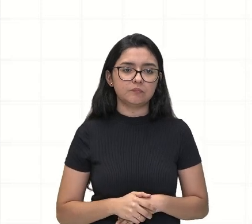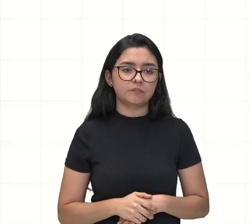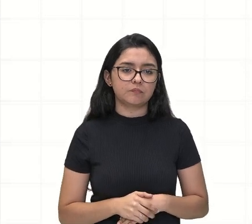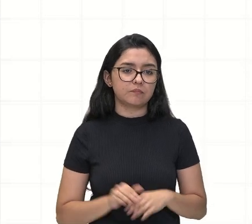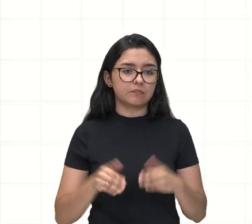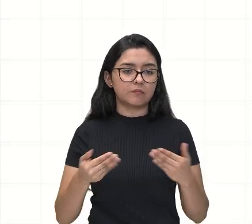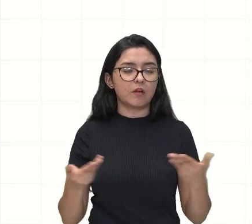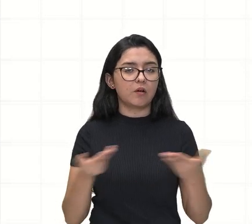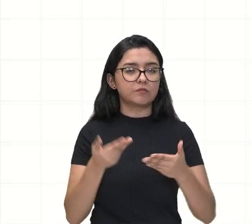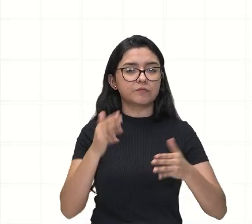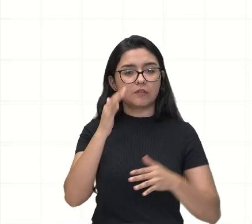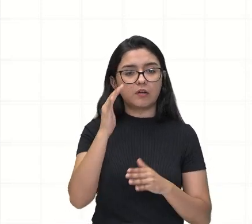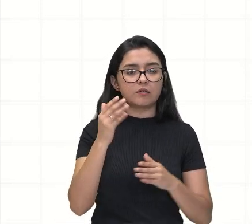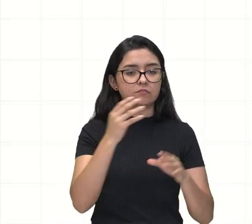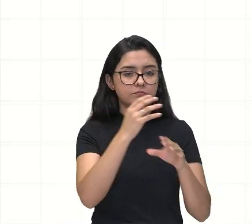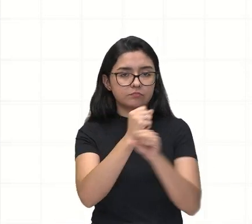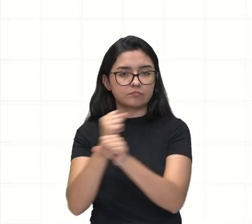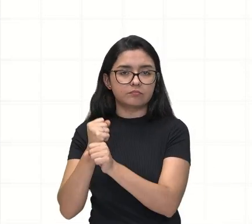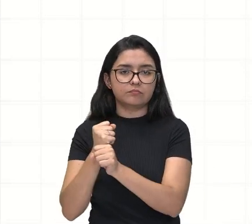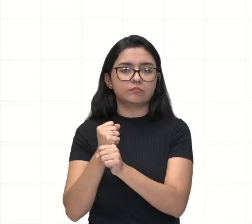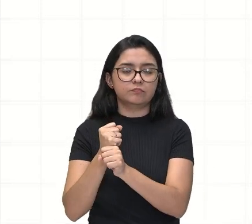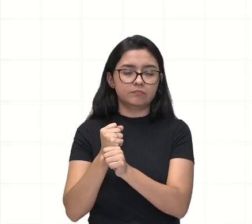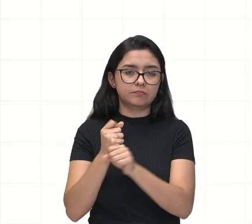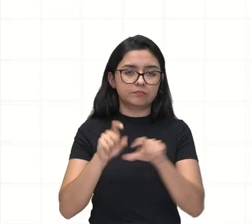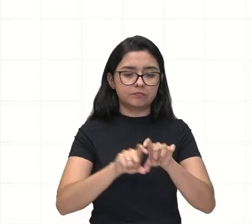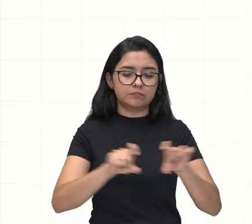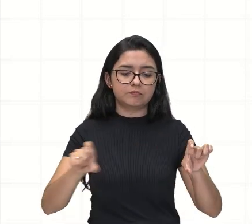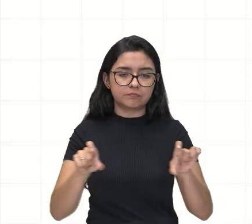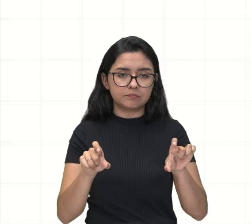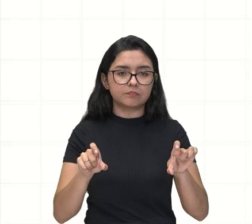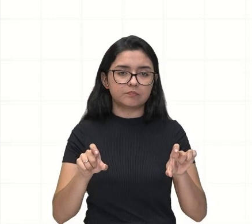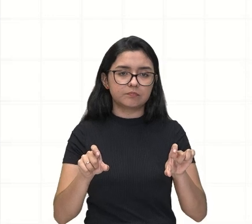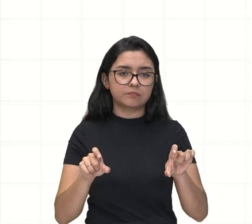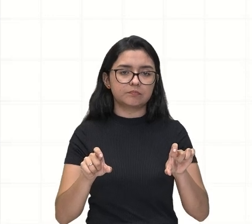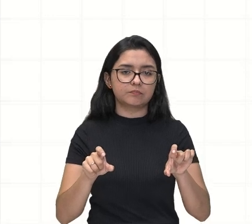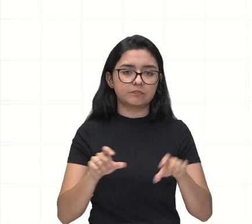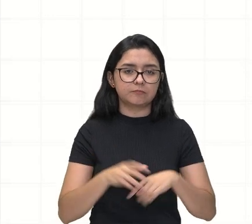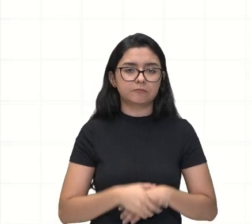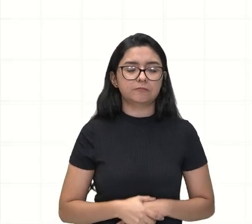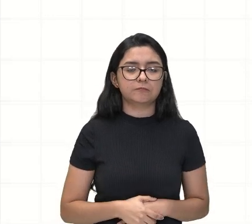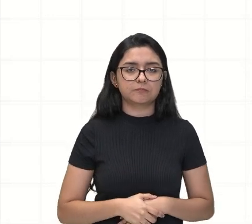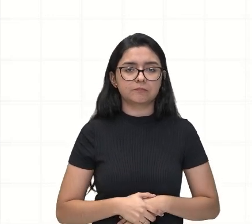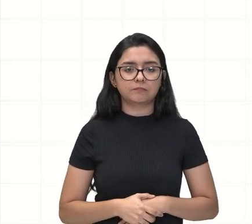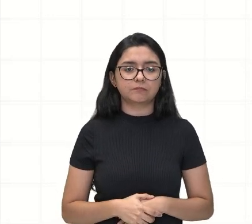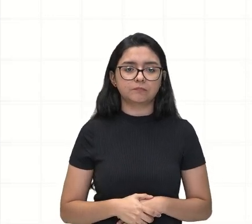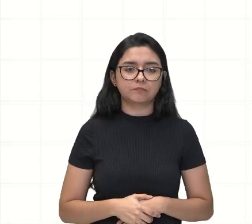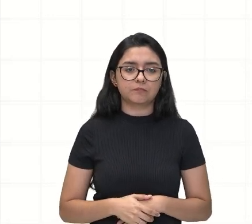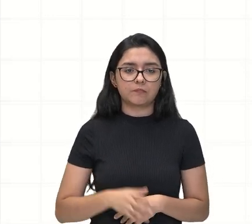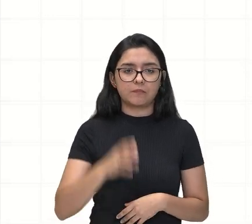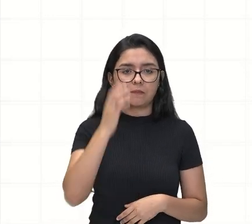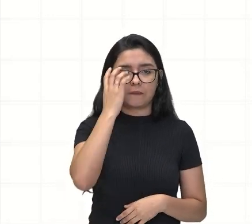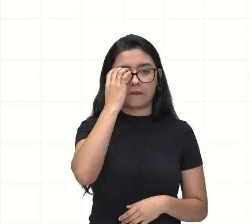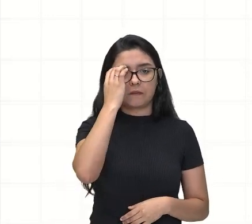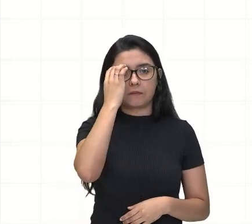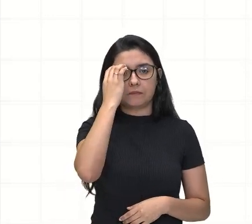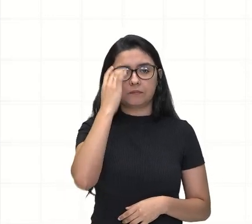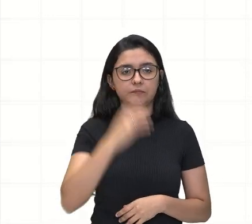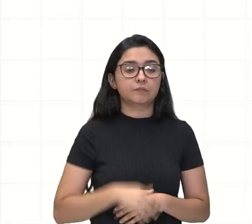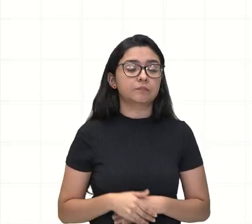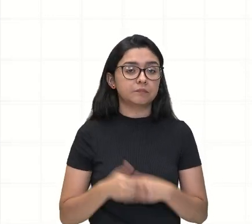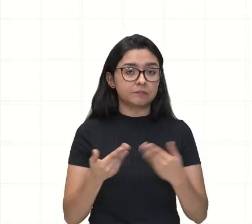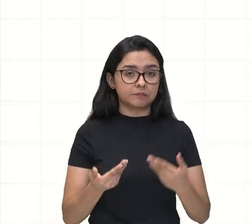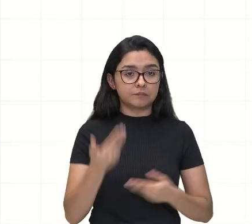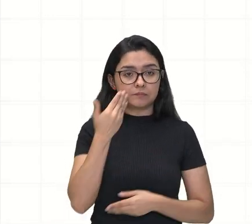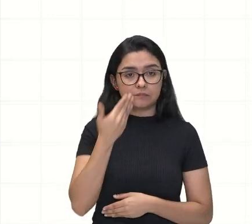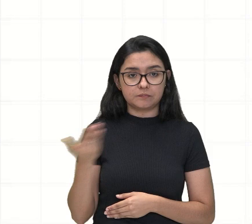vamos resolver a expressão numérica que nós construímos na letra A, beleza? E aí ficamos aí, ó,